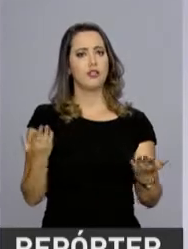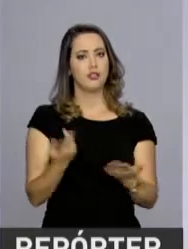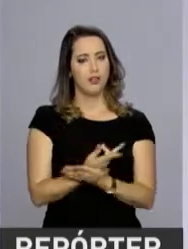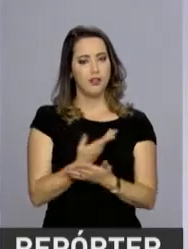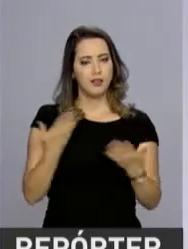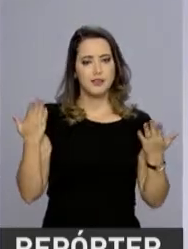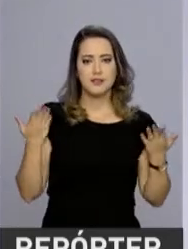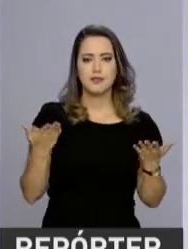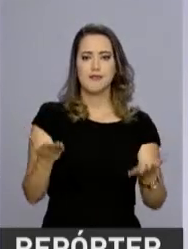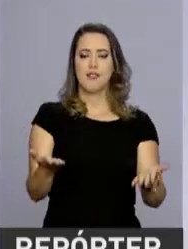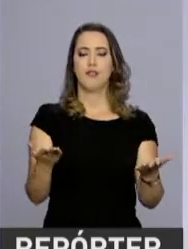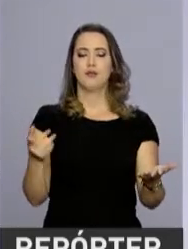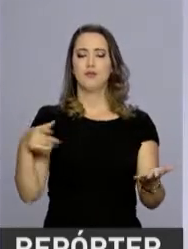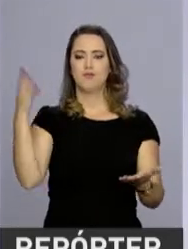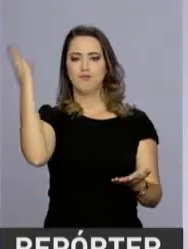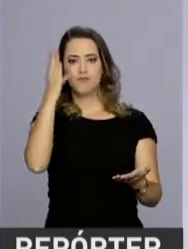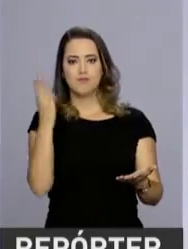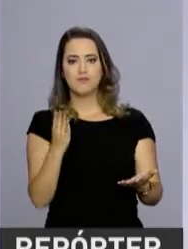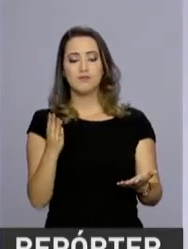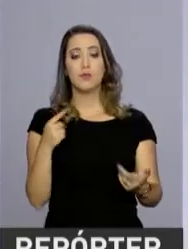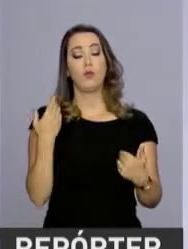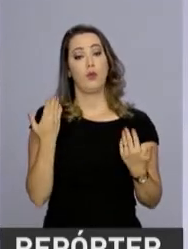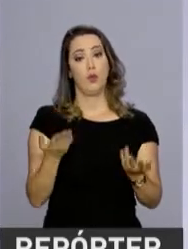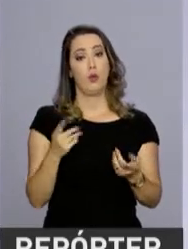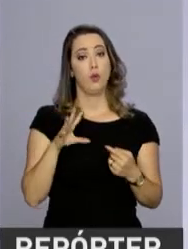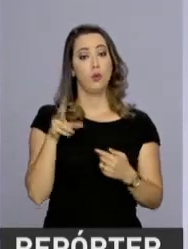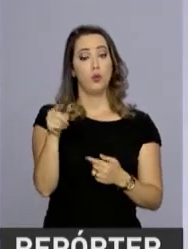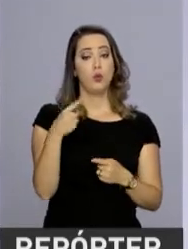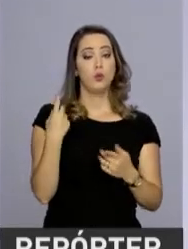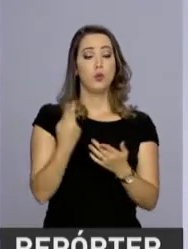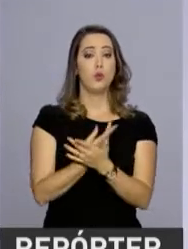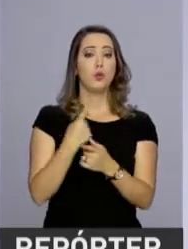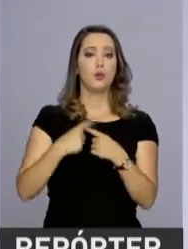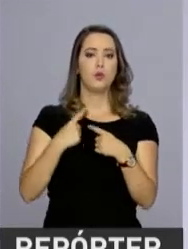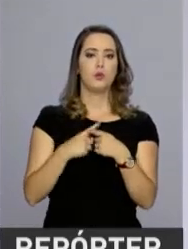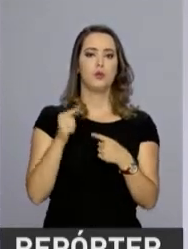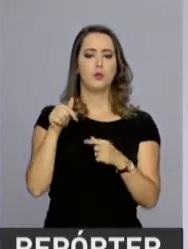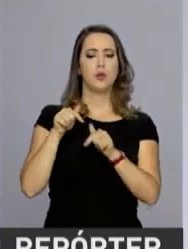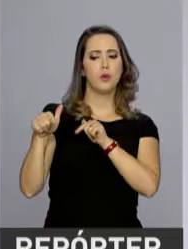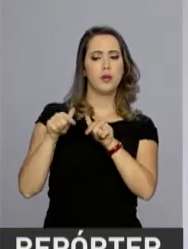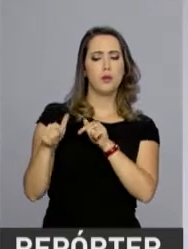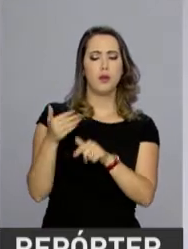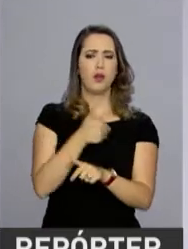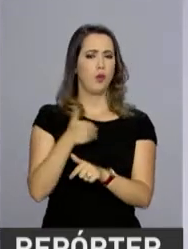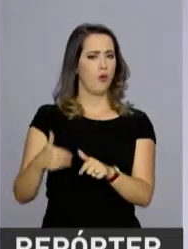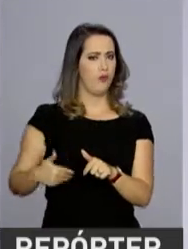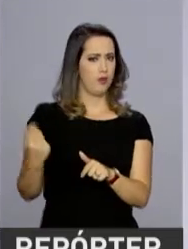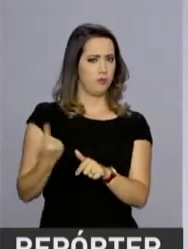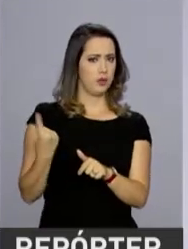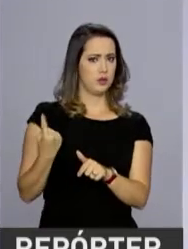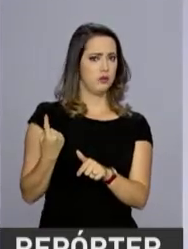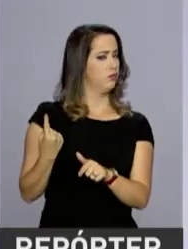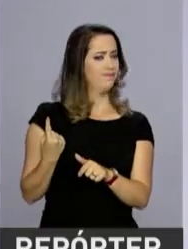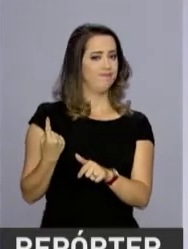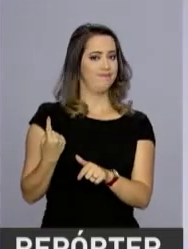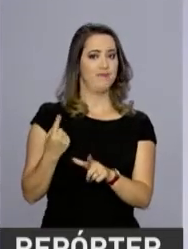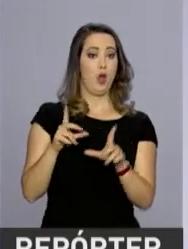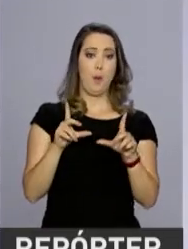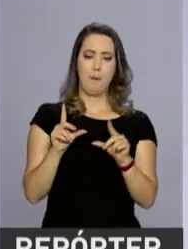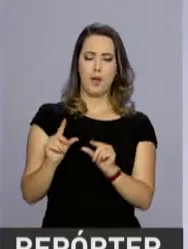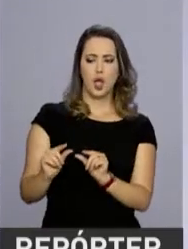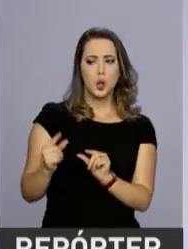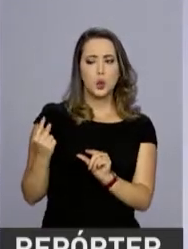no nosso país mas isso tudo se deve não é apenas a ação do governo não até que é - a ação do